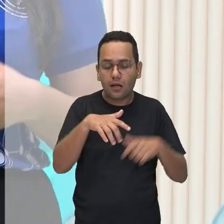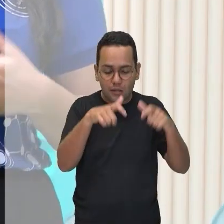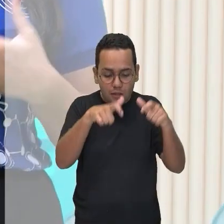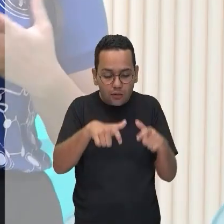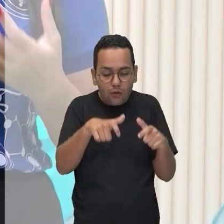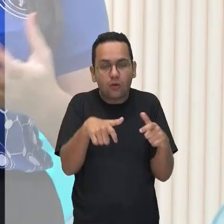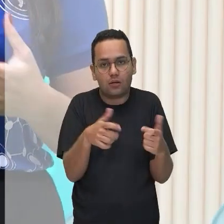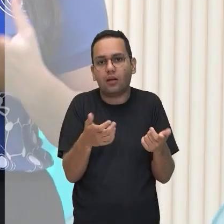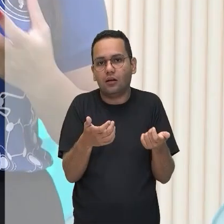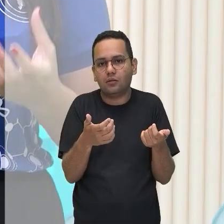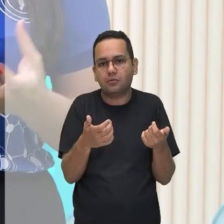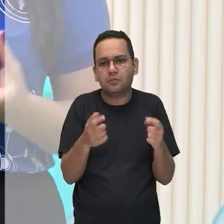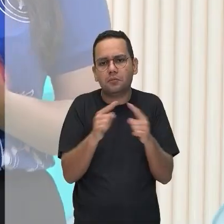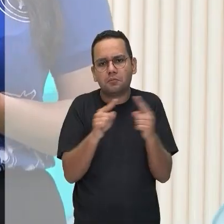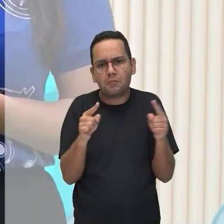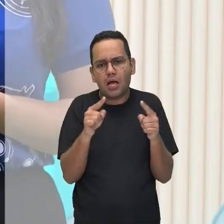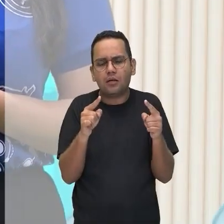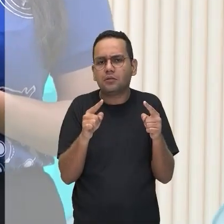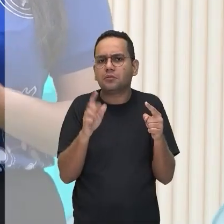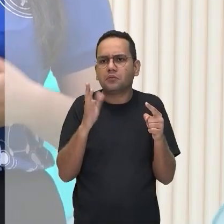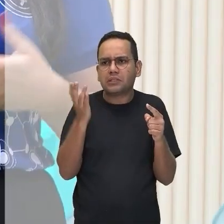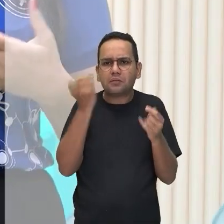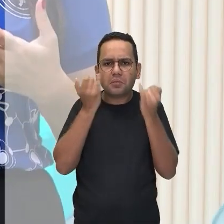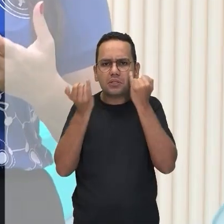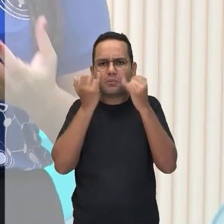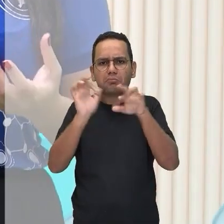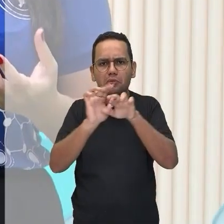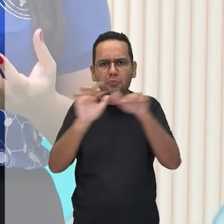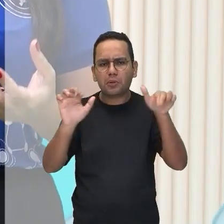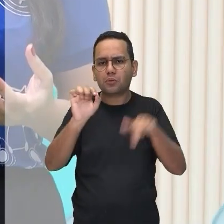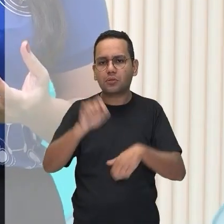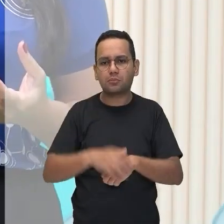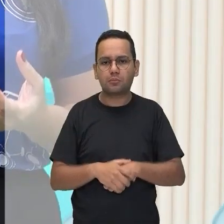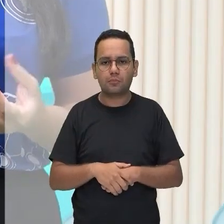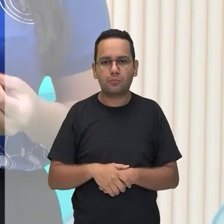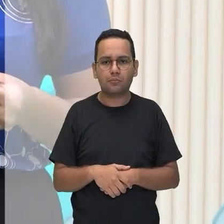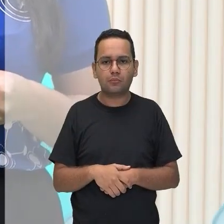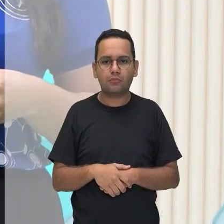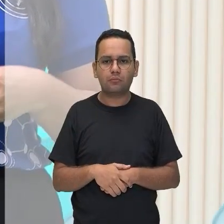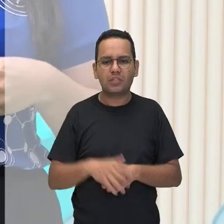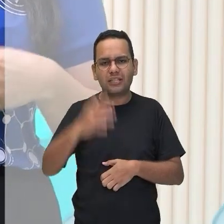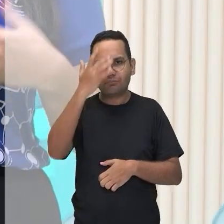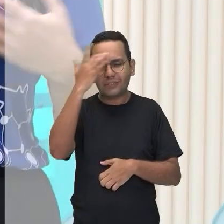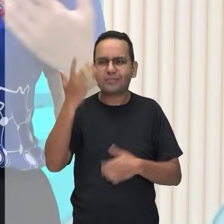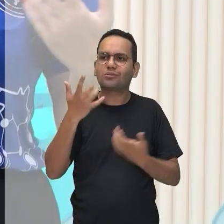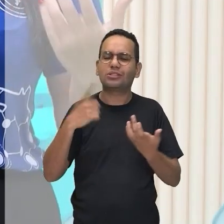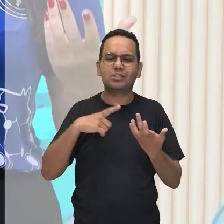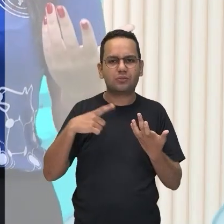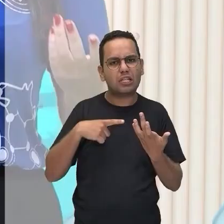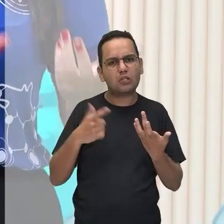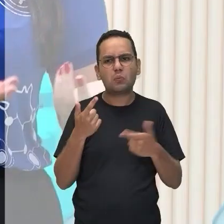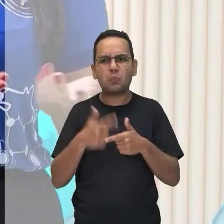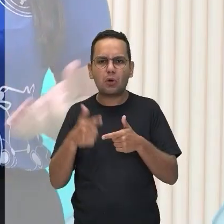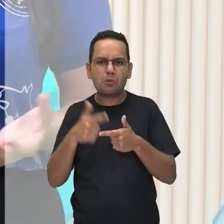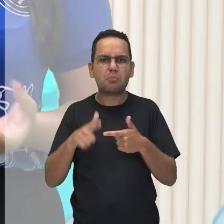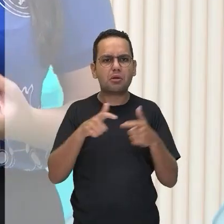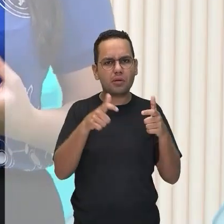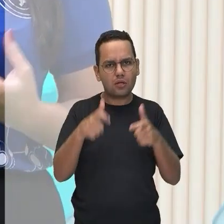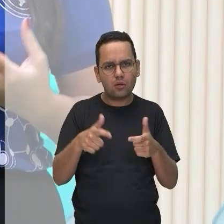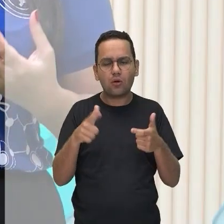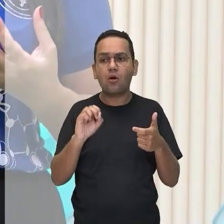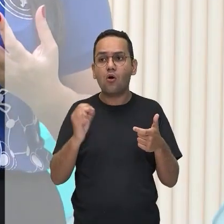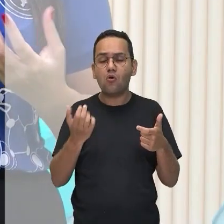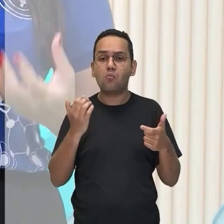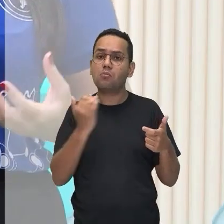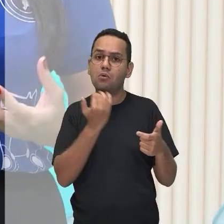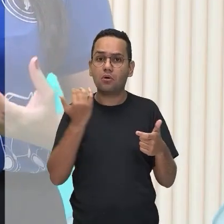importante, a gente já viu várias notícias aí na mídia de pessoas que se acidentaram e até chegaram, né, a óbito por